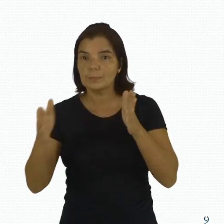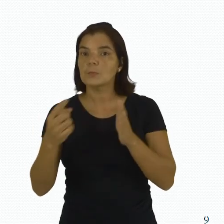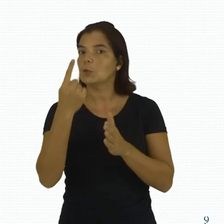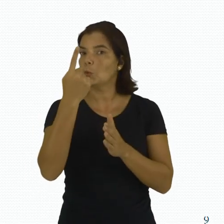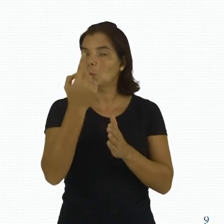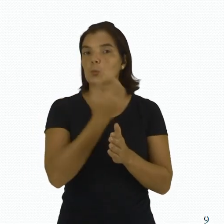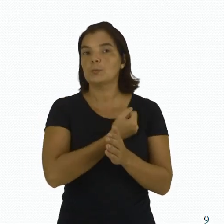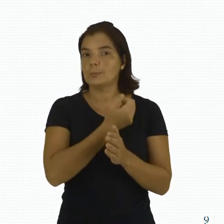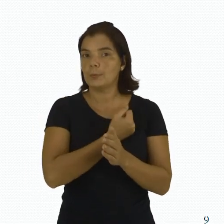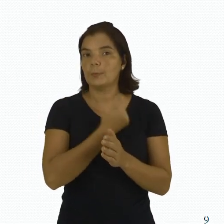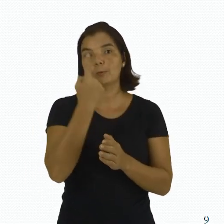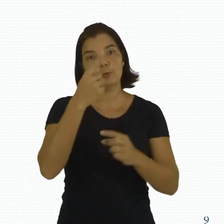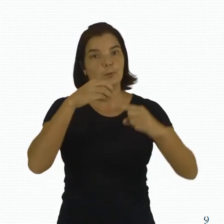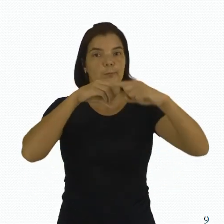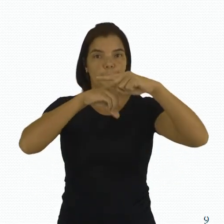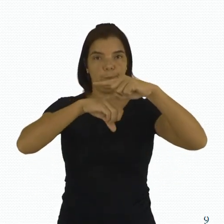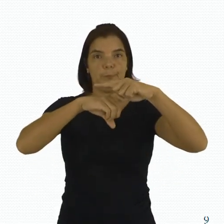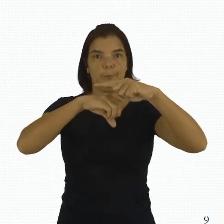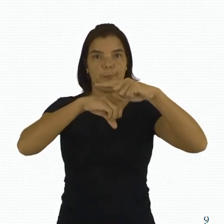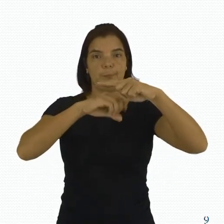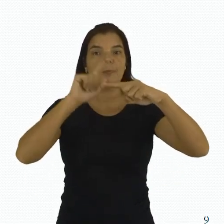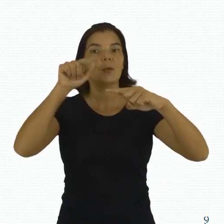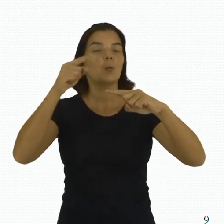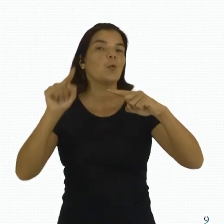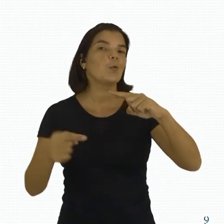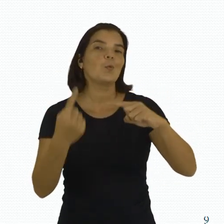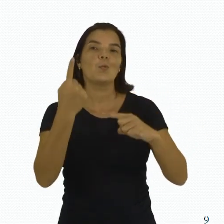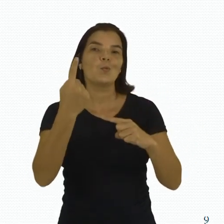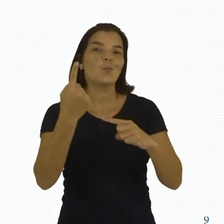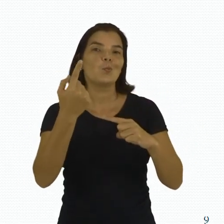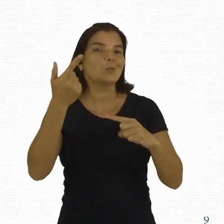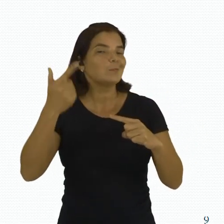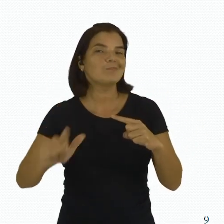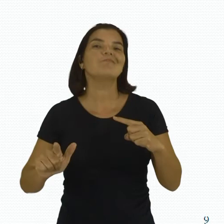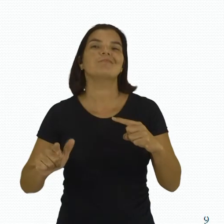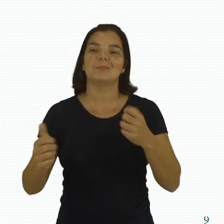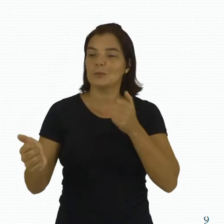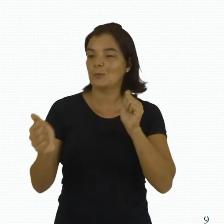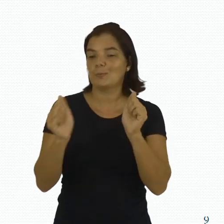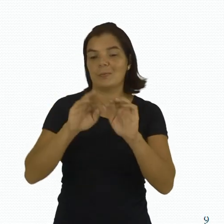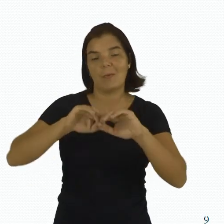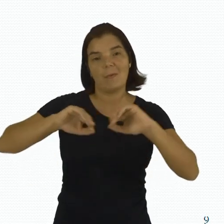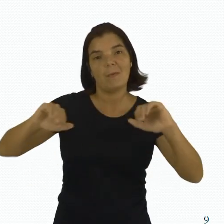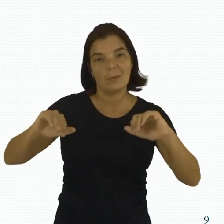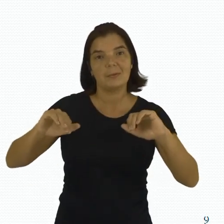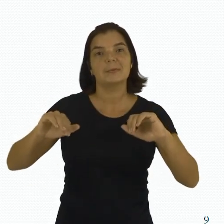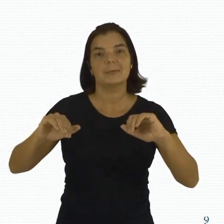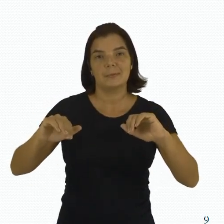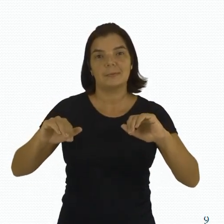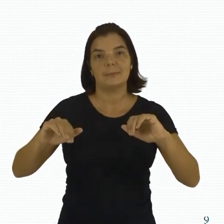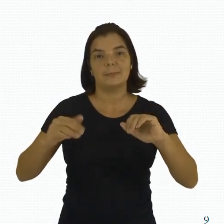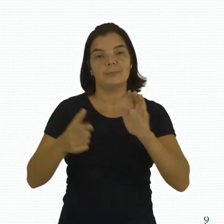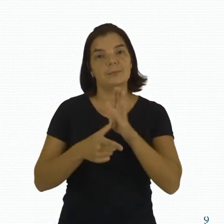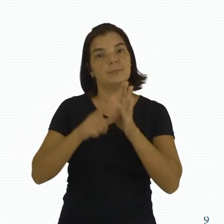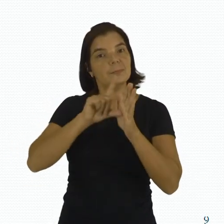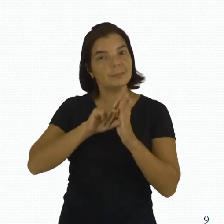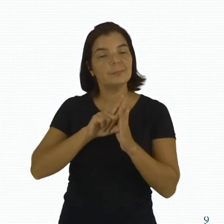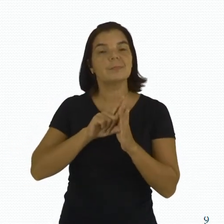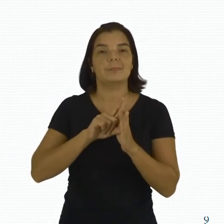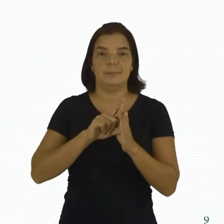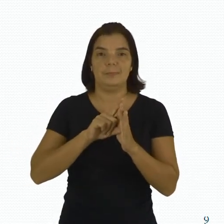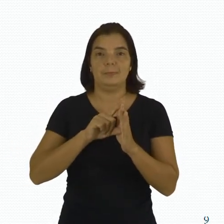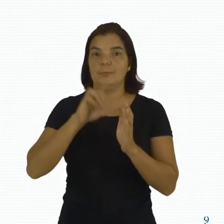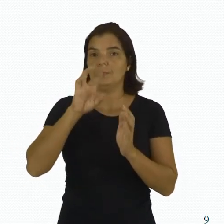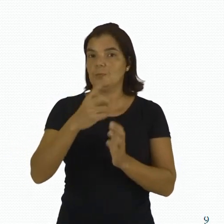algarismo, então só o 9. Depois da vírgula tem só uma casa que não faz parte do período, ou seja, o seu anteperíodo é